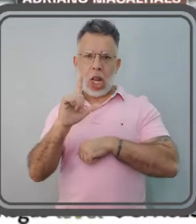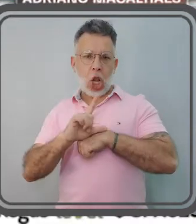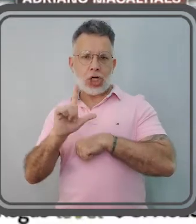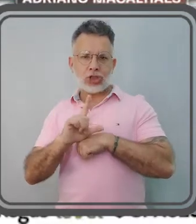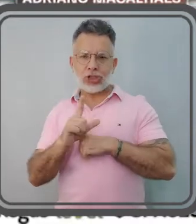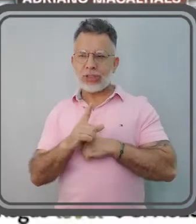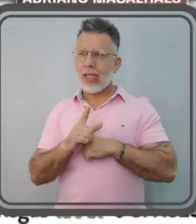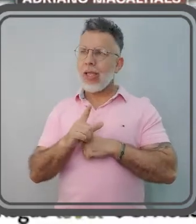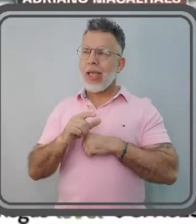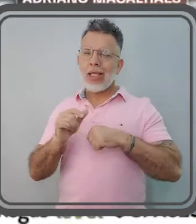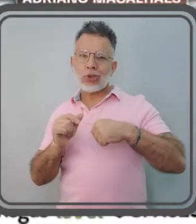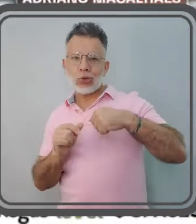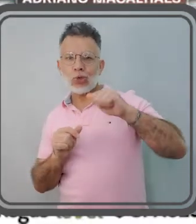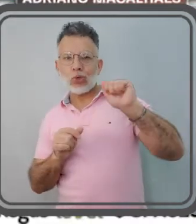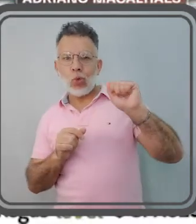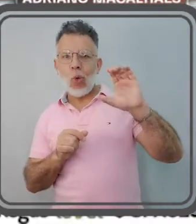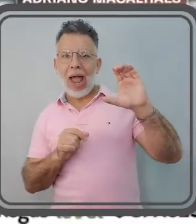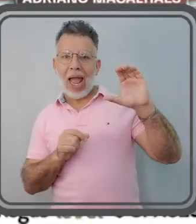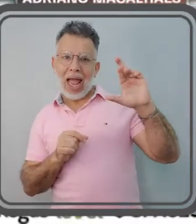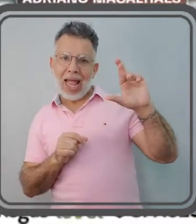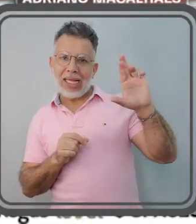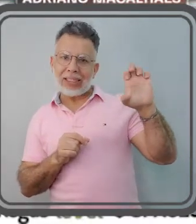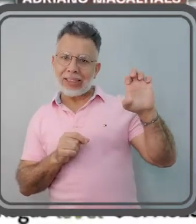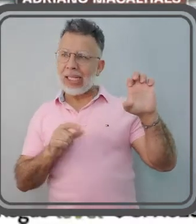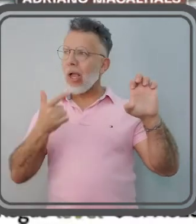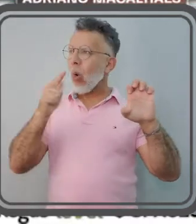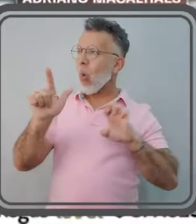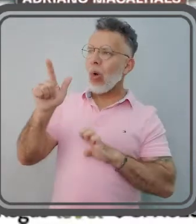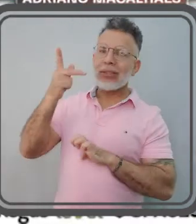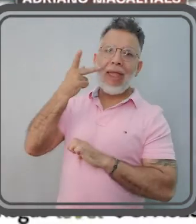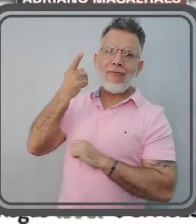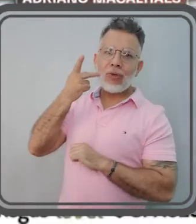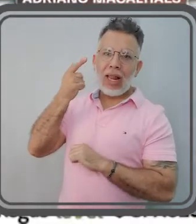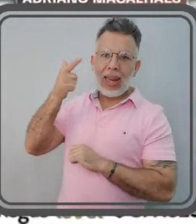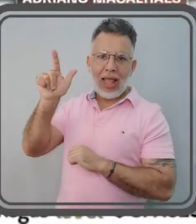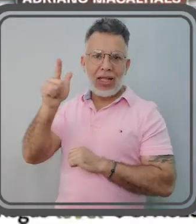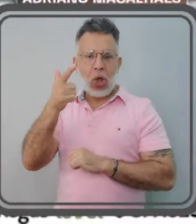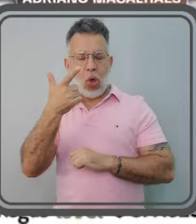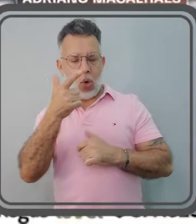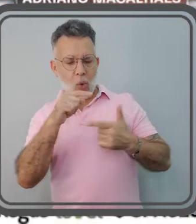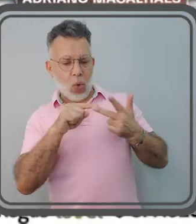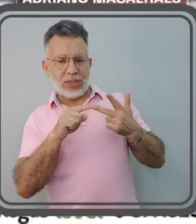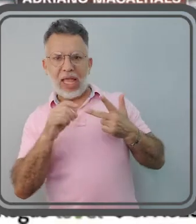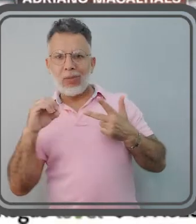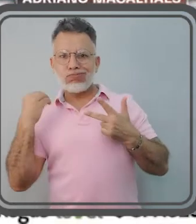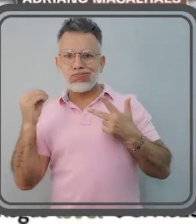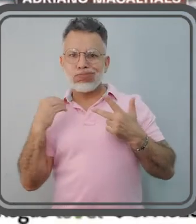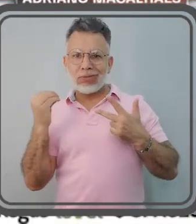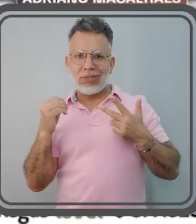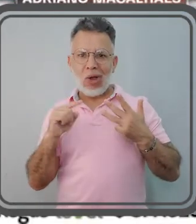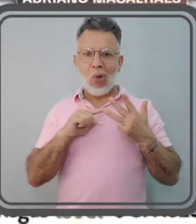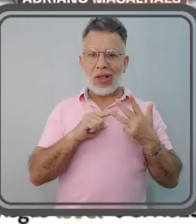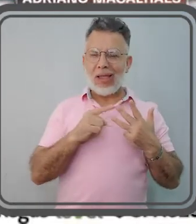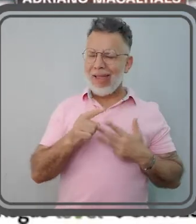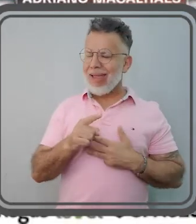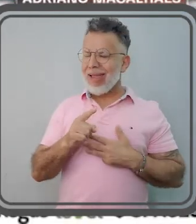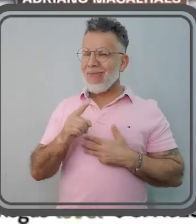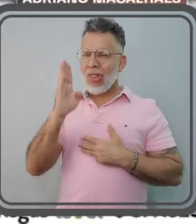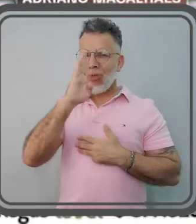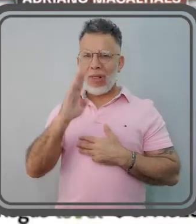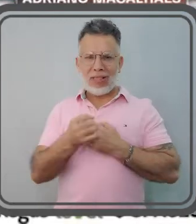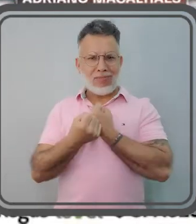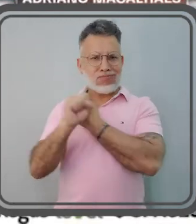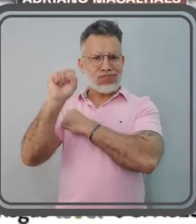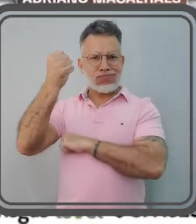Sul e no Sudeste, falando de Brasil, é muito grande, né? É um país muito grande, é muito diferente, inclusive